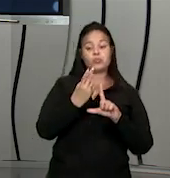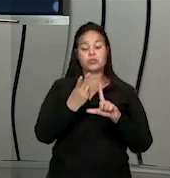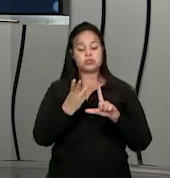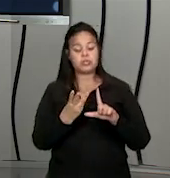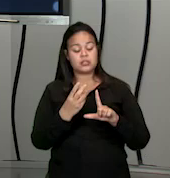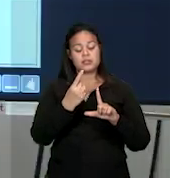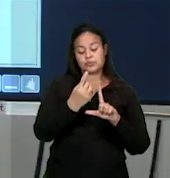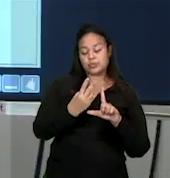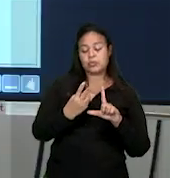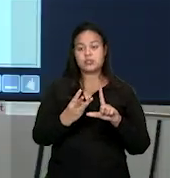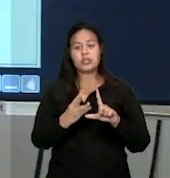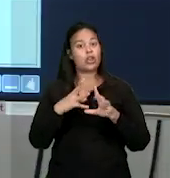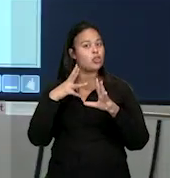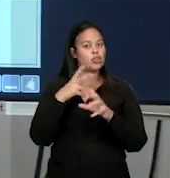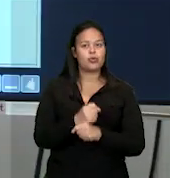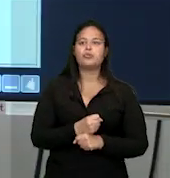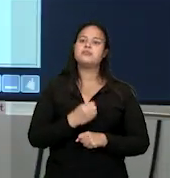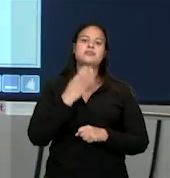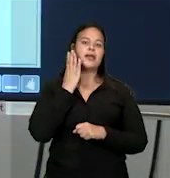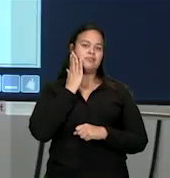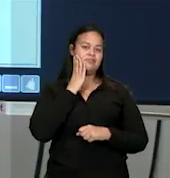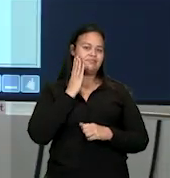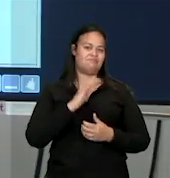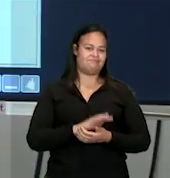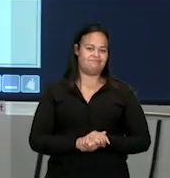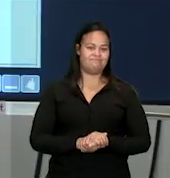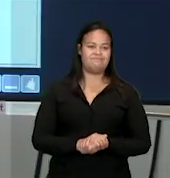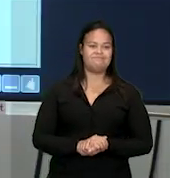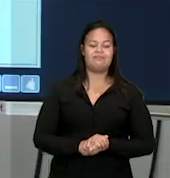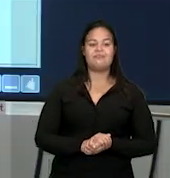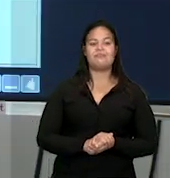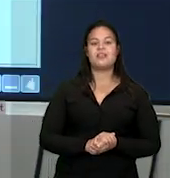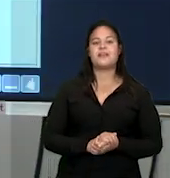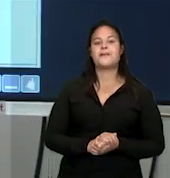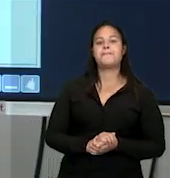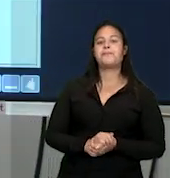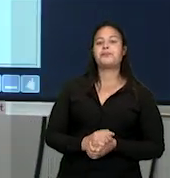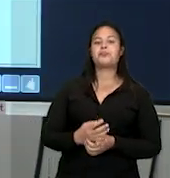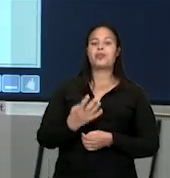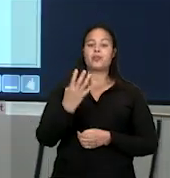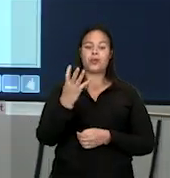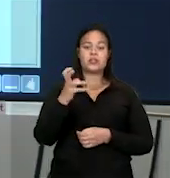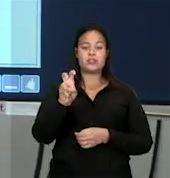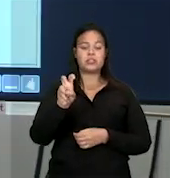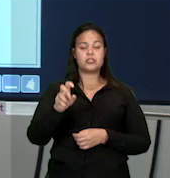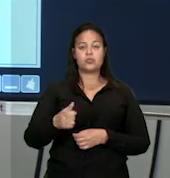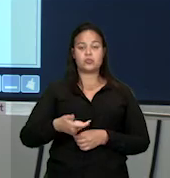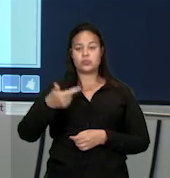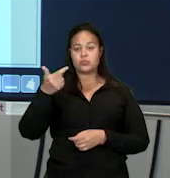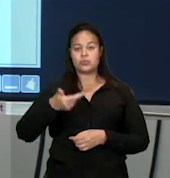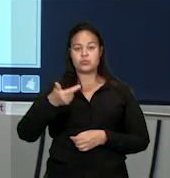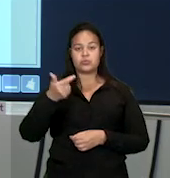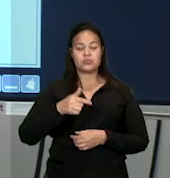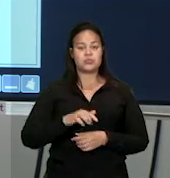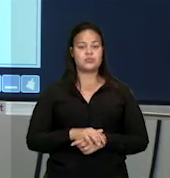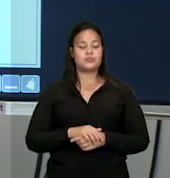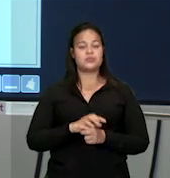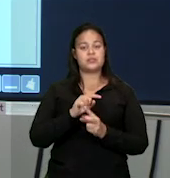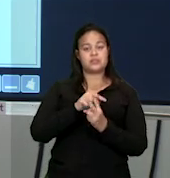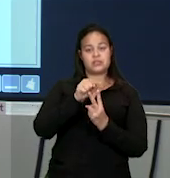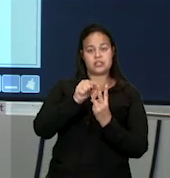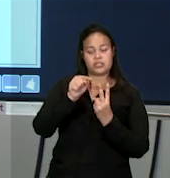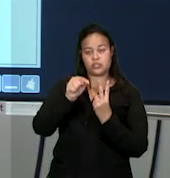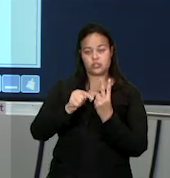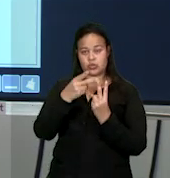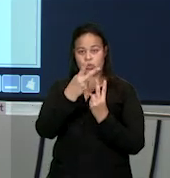você sabe todos os valores. 45, 45 é o segundo aqui, ó. Então, raiz de 2